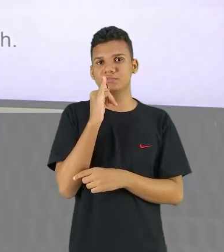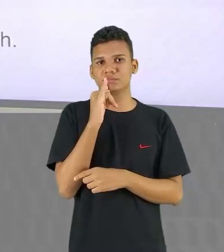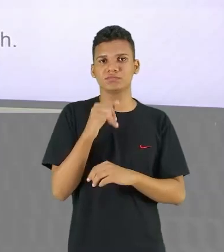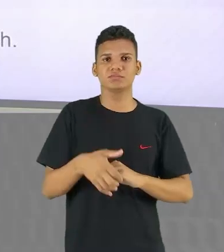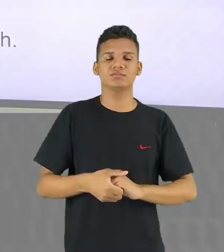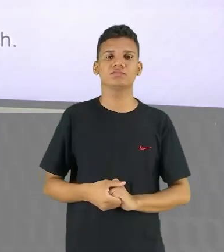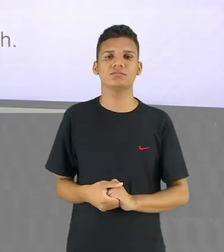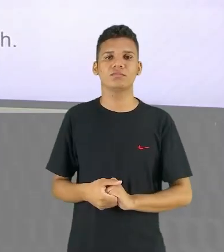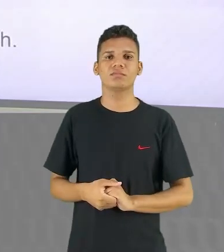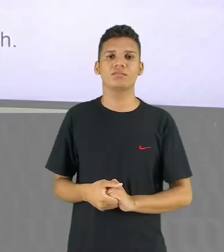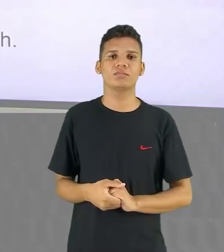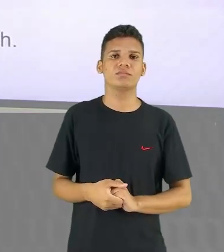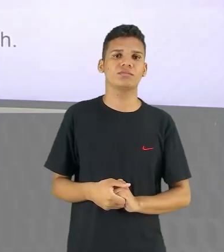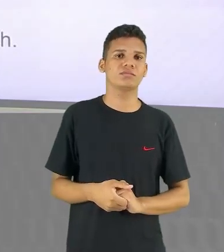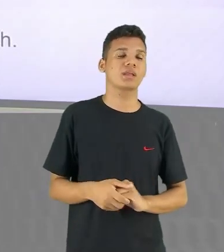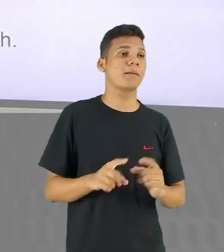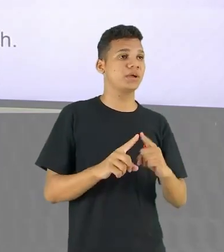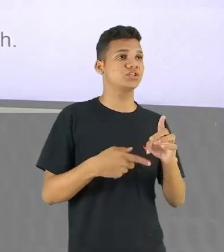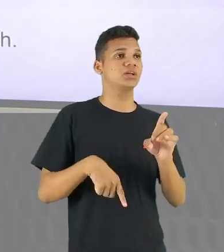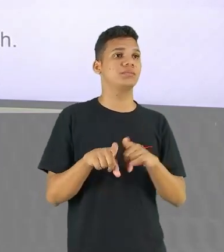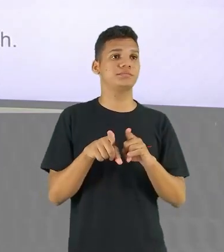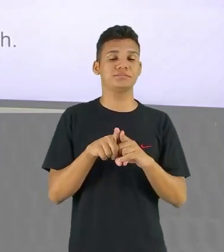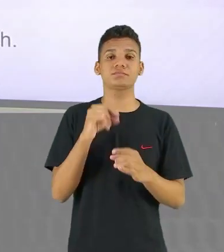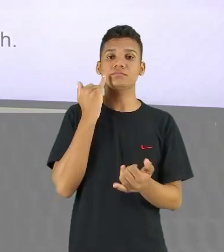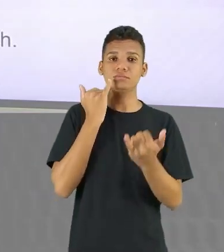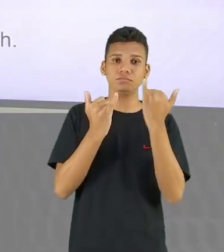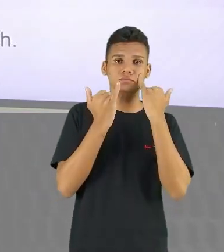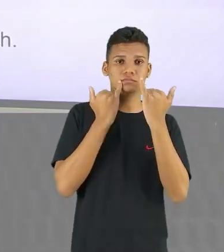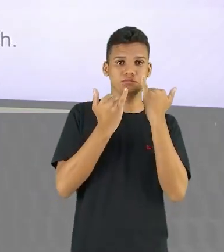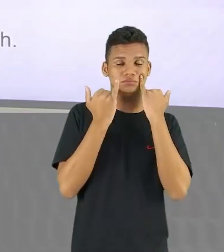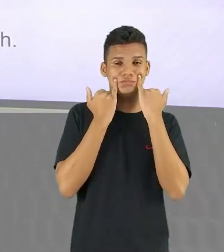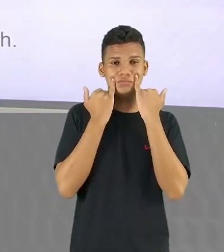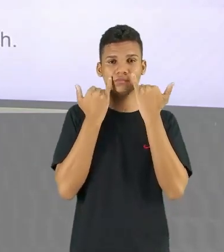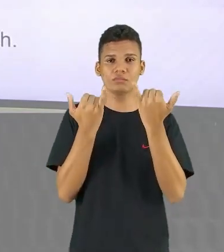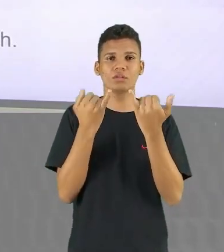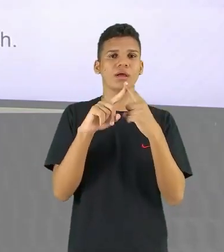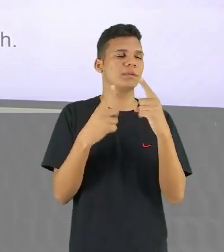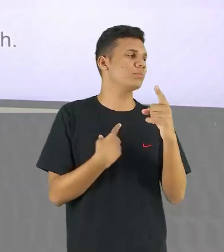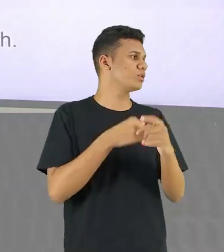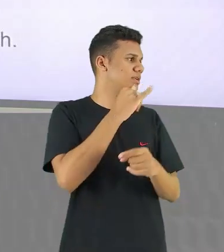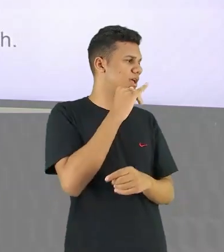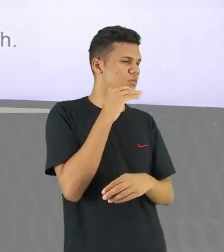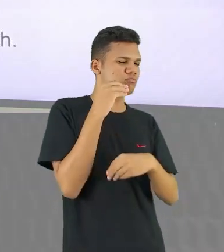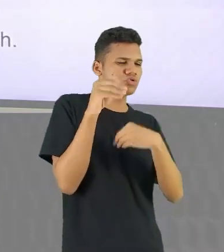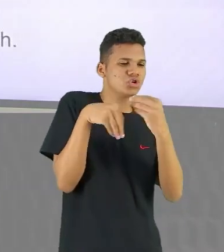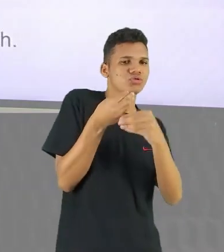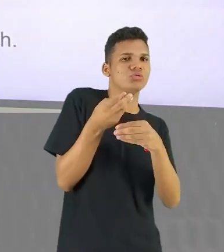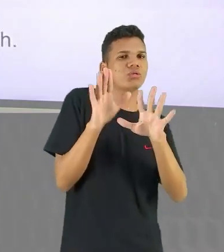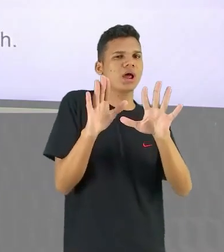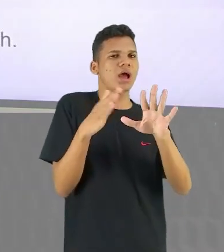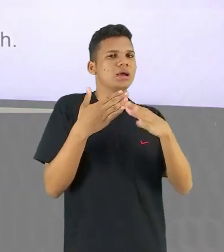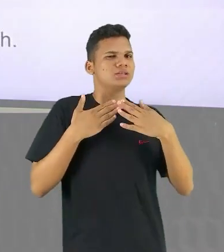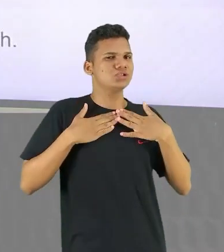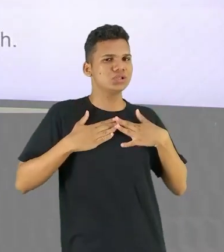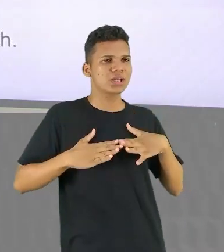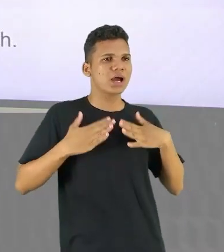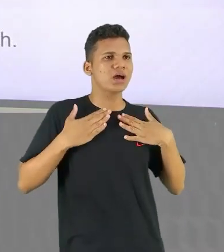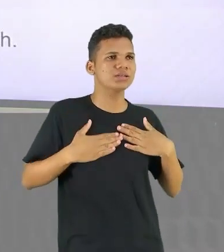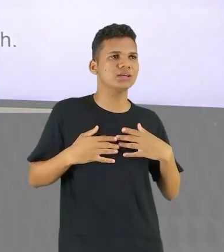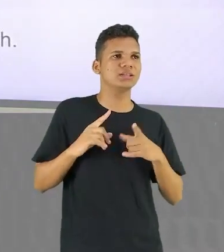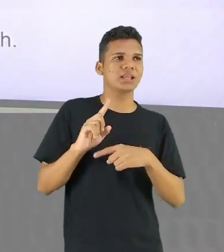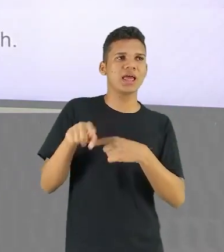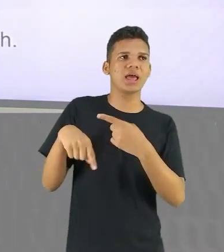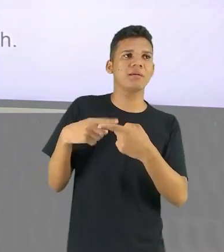os ingredientes e o modo de preparo é quando ele fala, mistura tudo, deixa descansando,